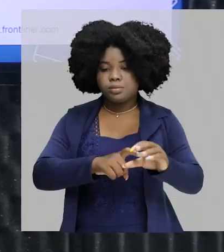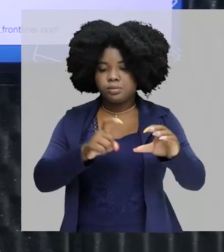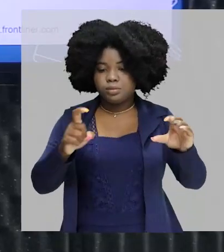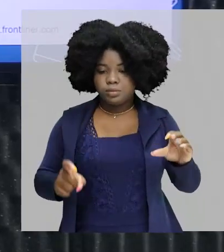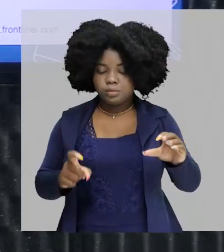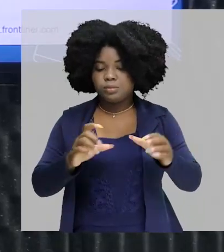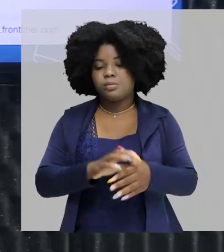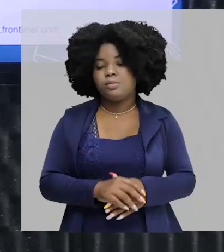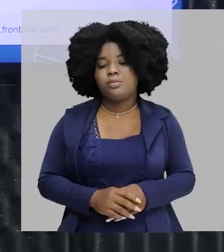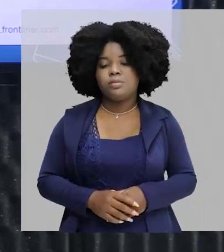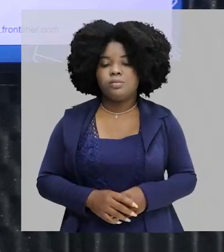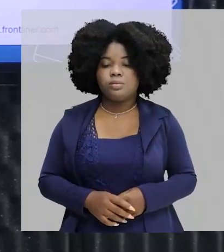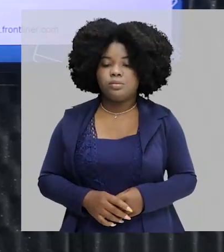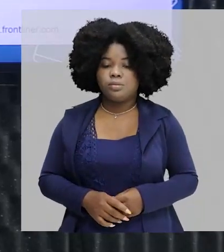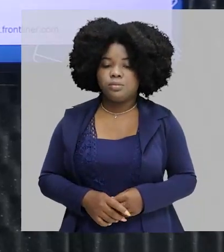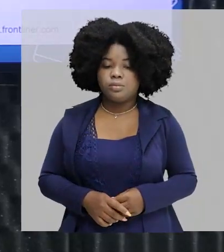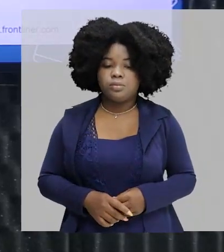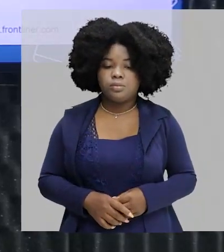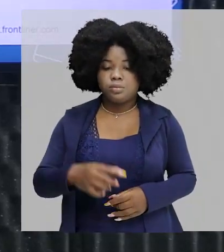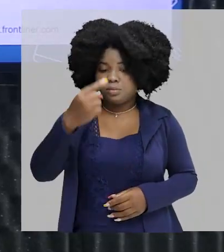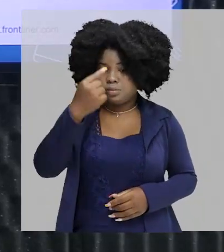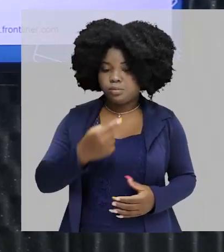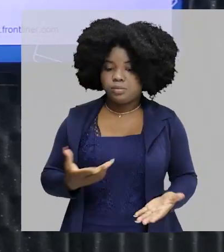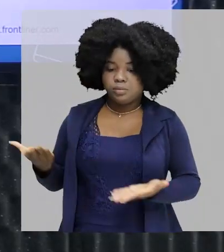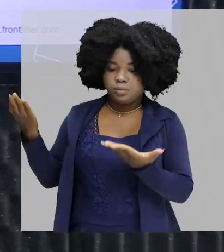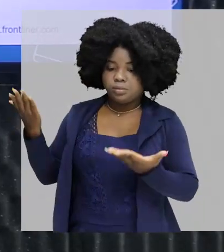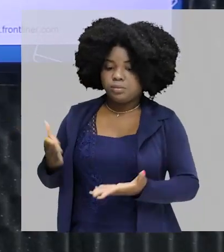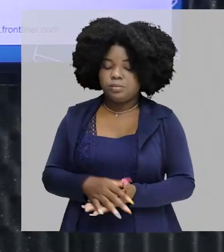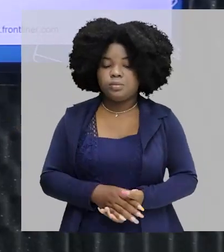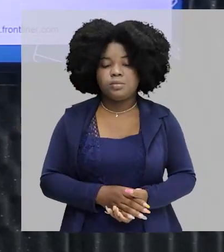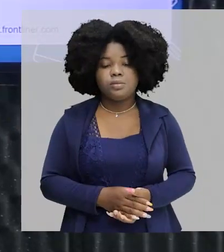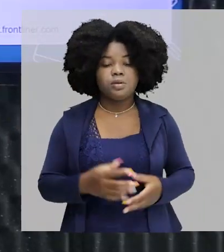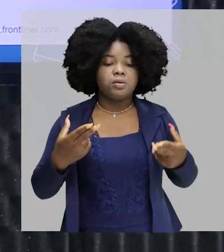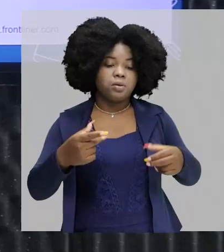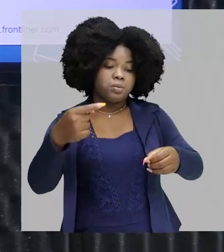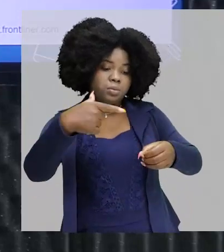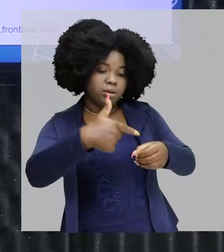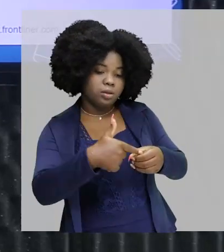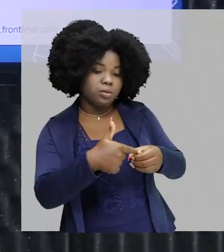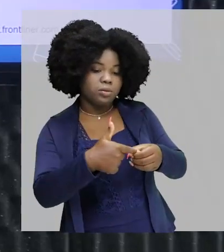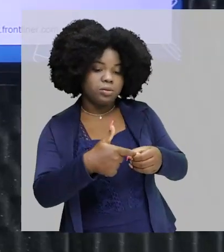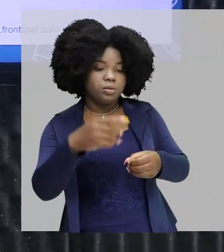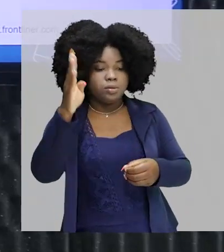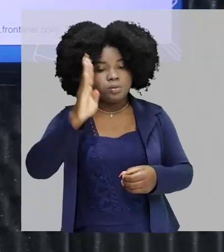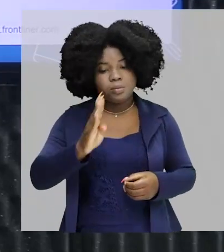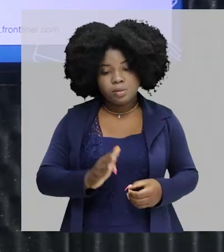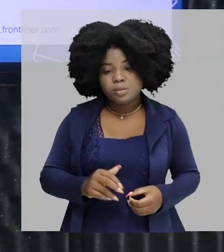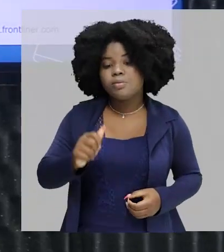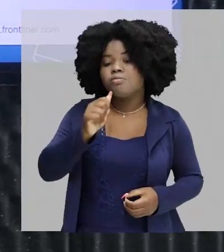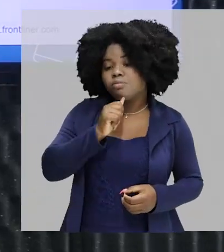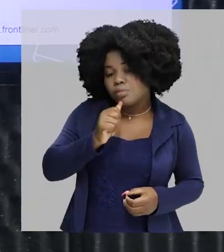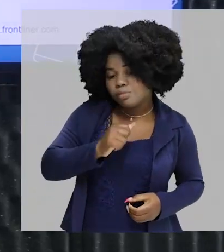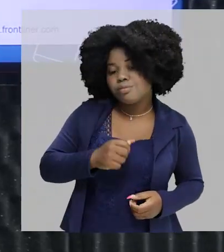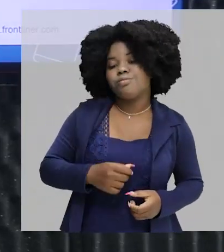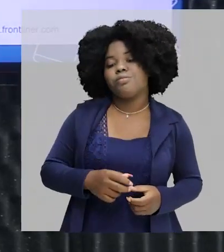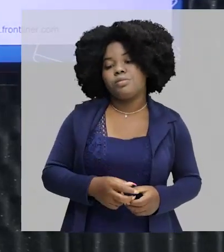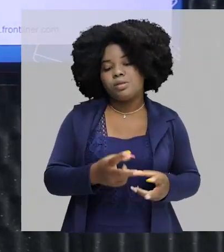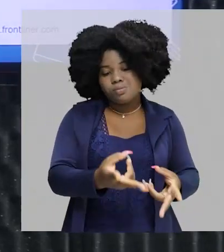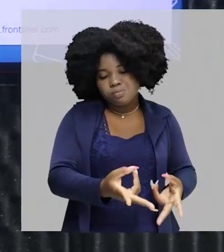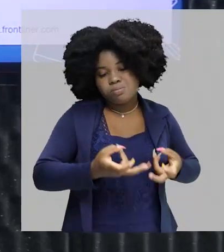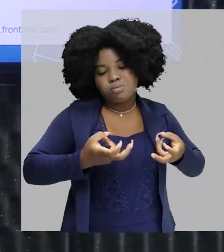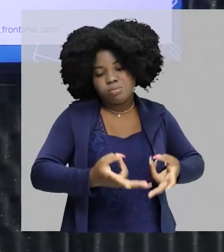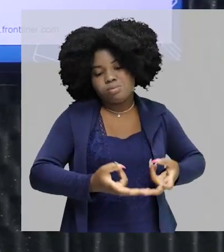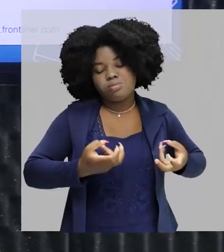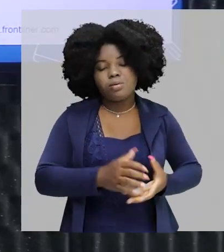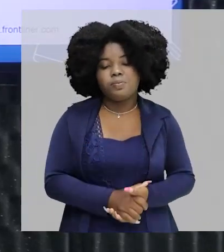suprimento desse combustível. Então, por exemplo, não é como o petróleo, que o Brasil ainda importa muito petróleo. Apesar de